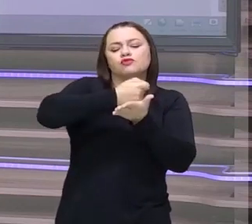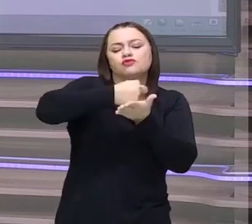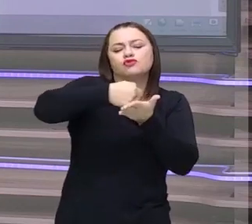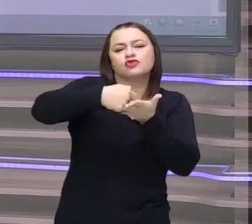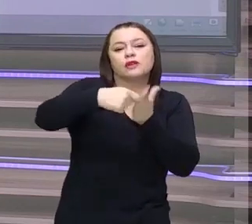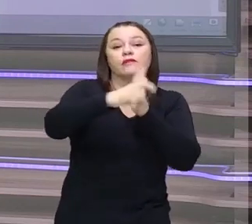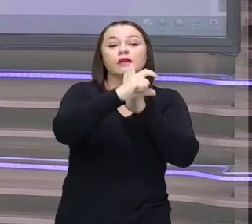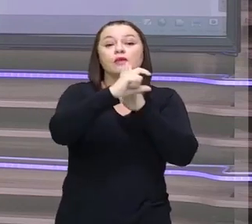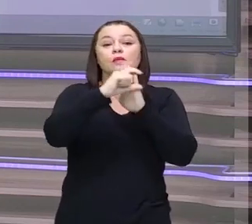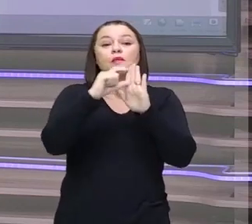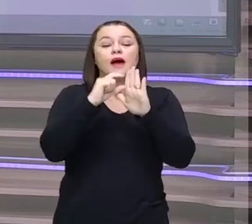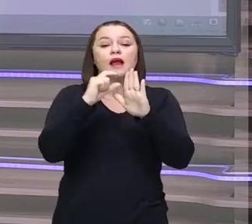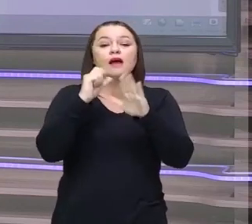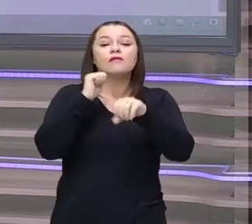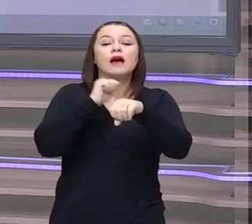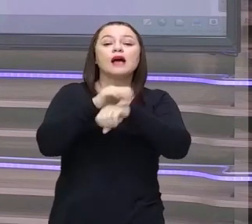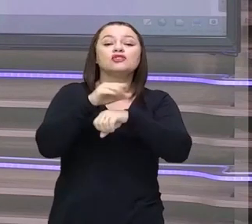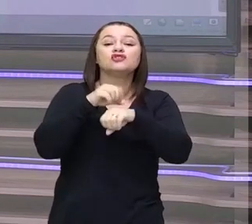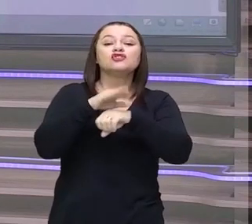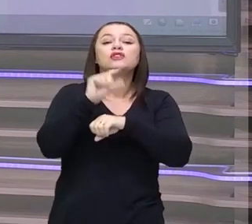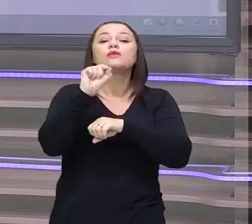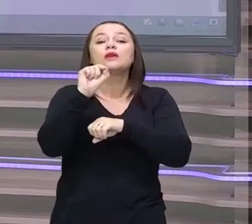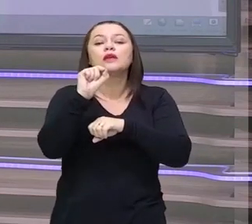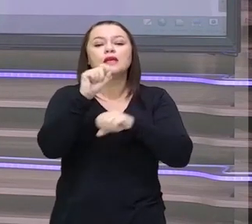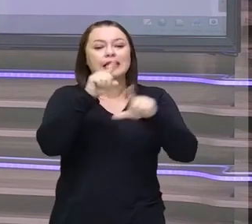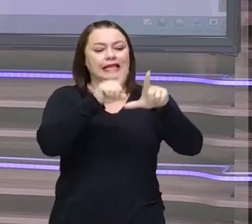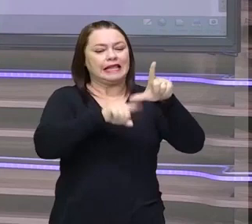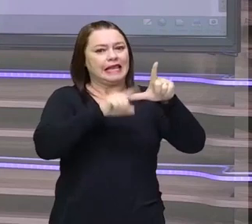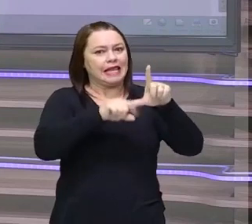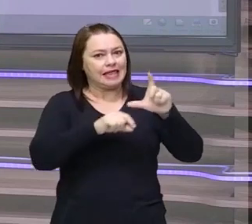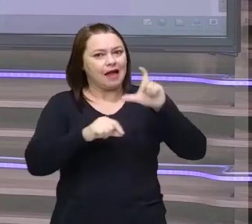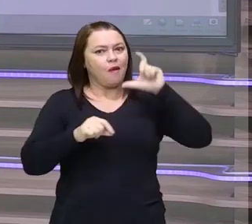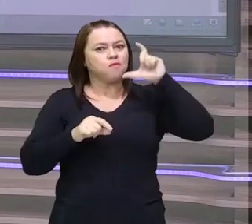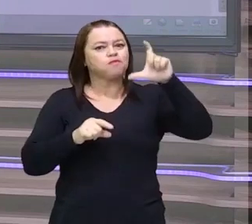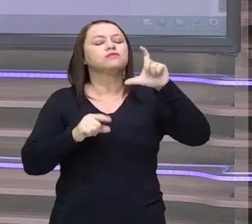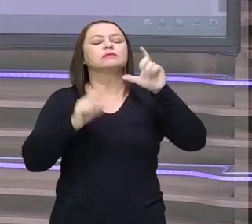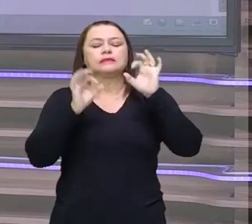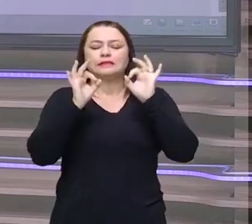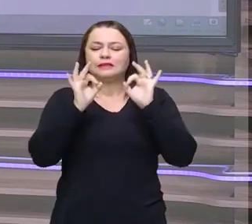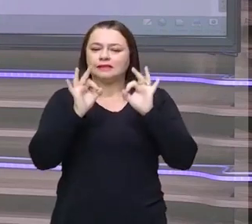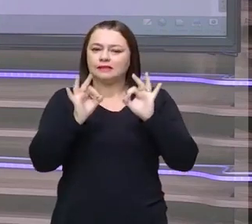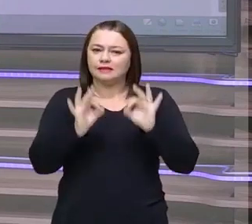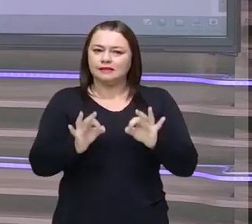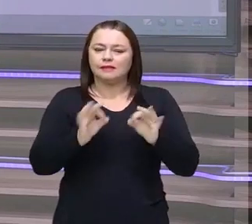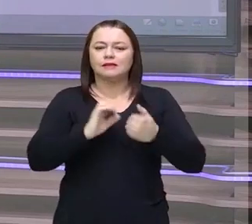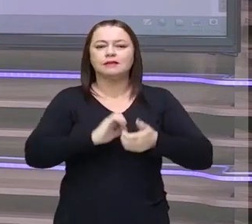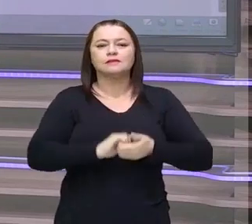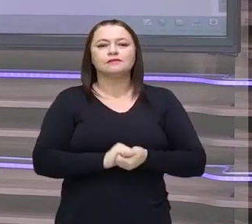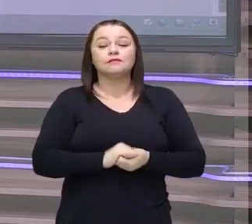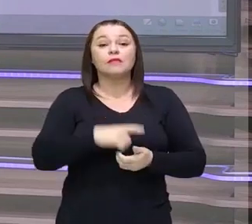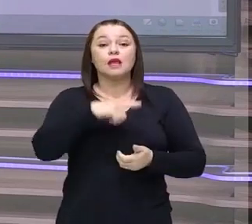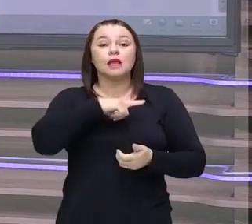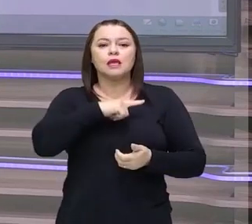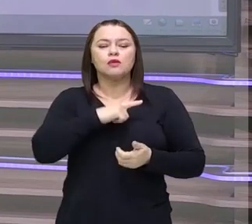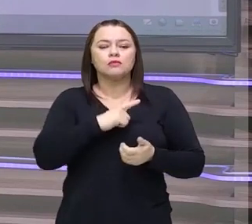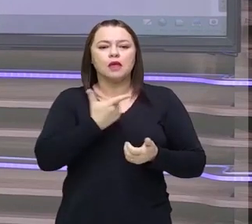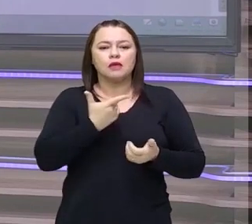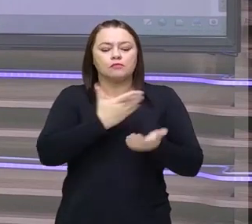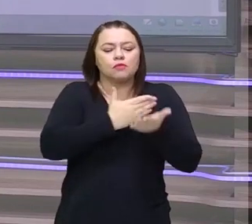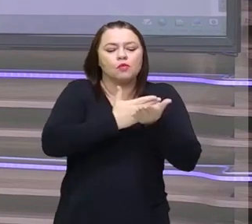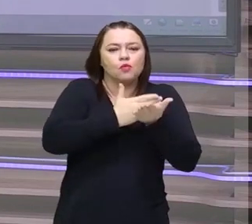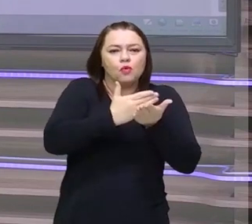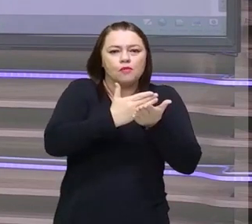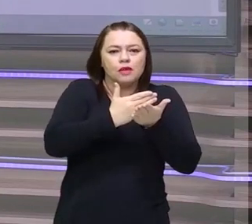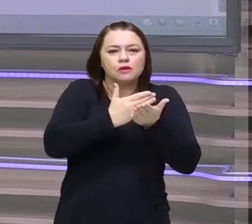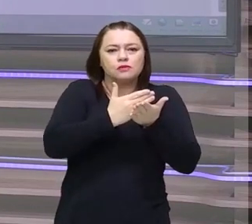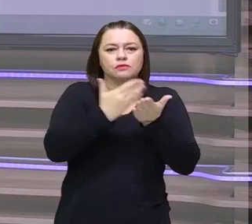primeira dica? Iniciar com letra maiúscula, exatamente. E eu tenho começo e eu tenho